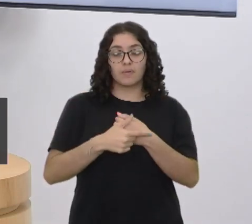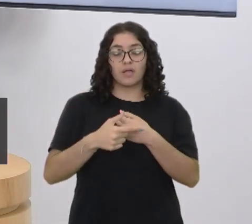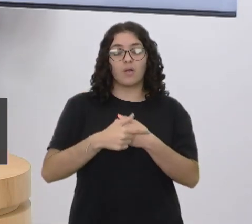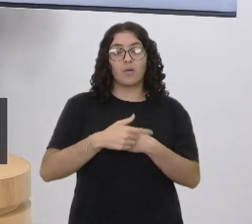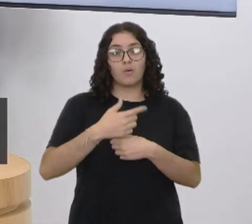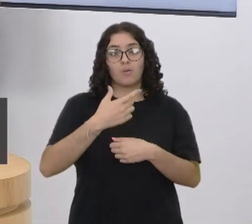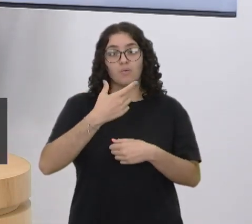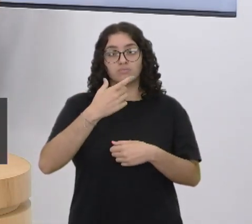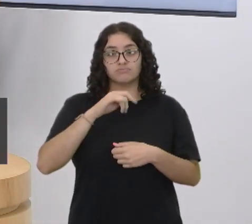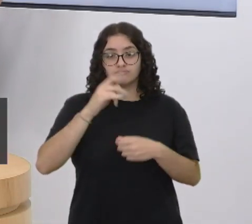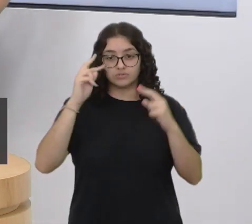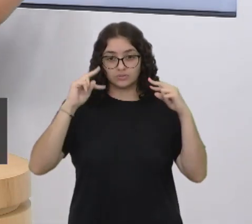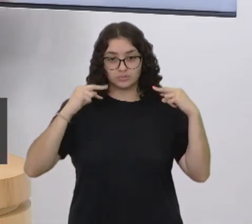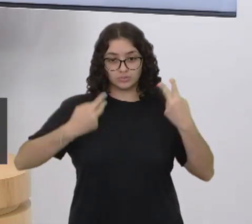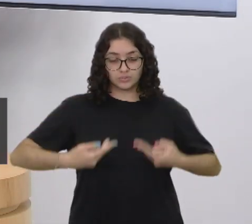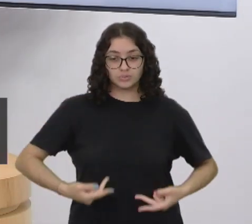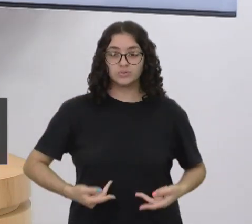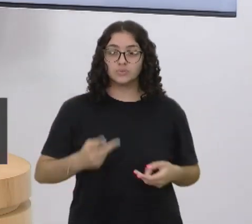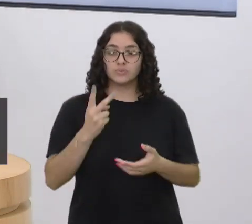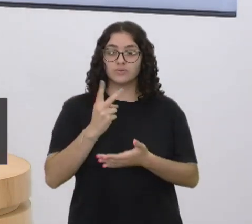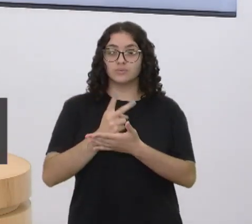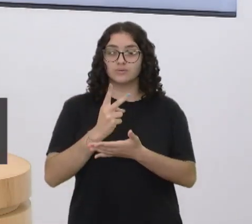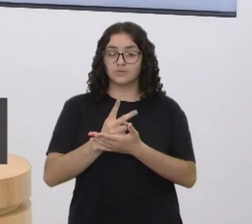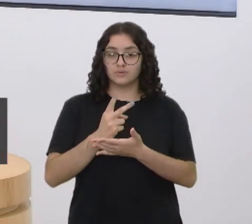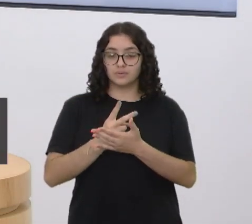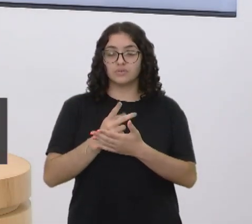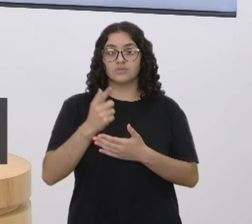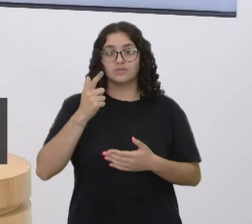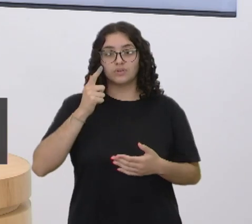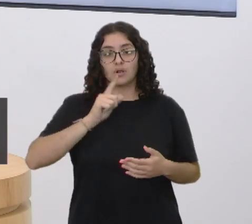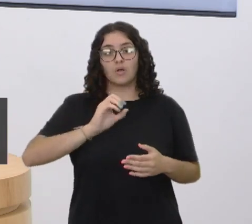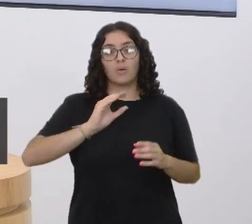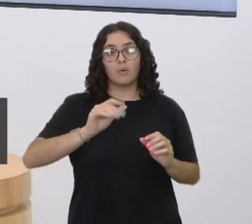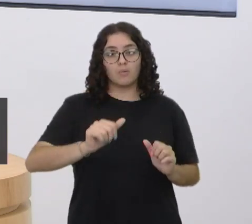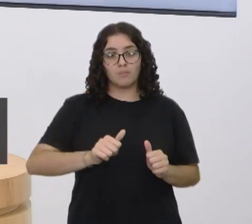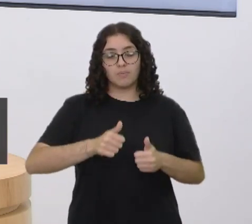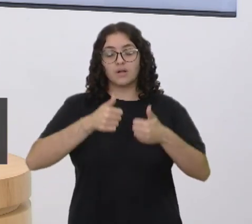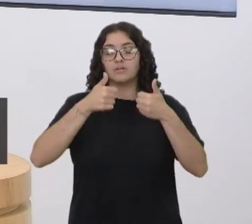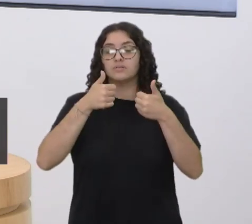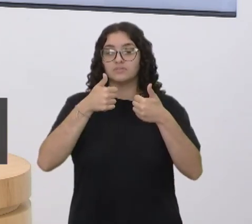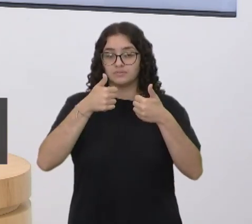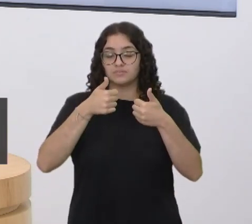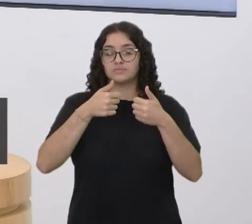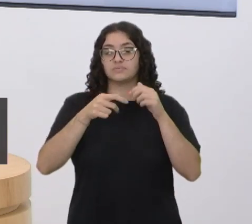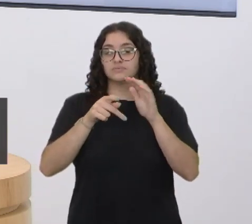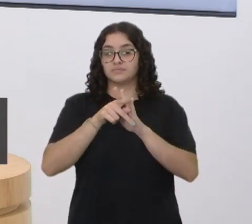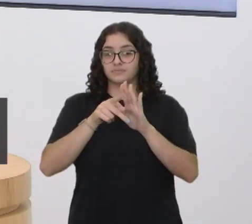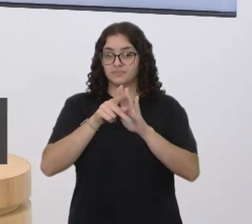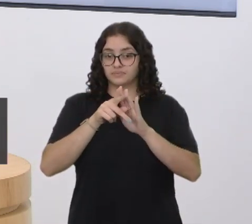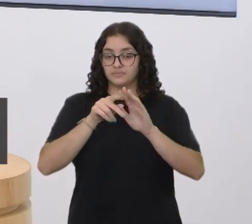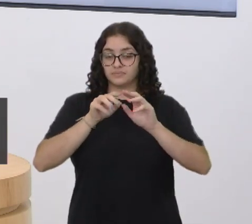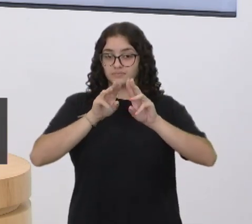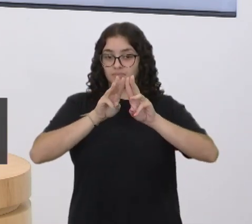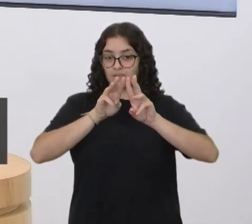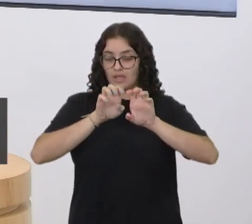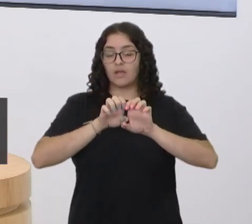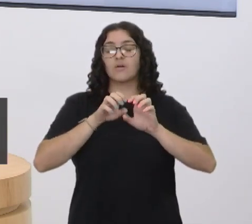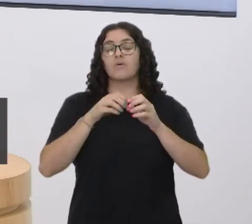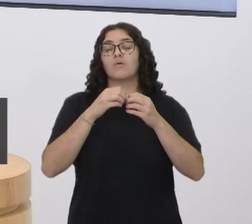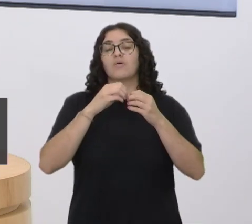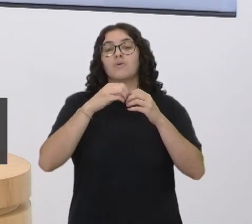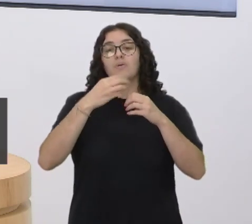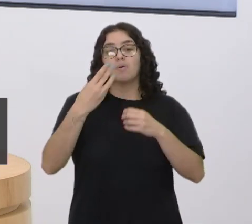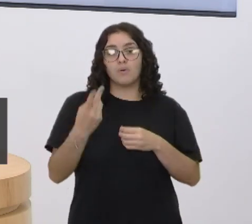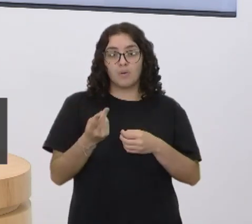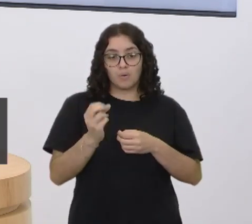em manter, né, recuperar ou melhorar esses ecossistemas. Ou, se a gente